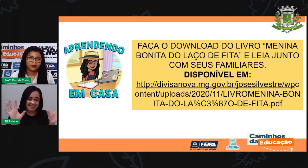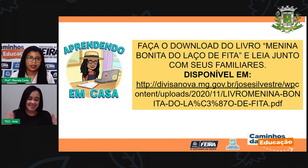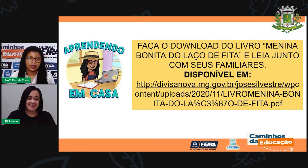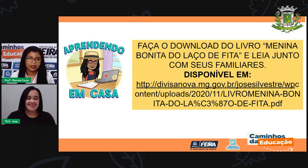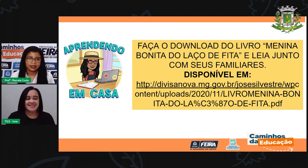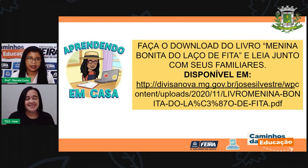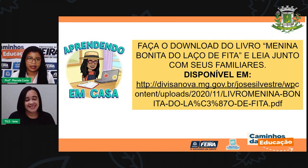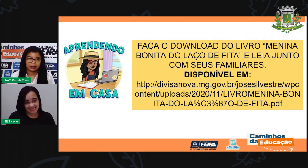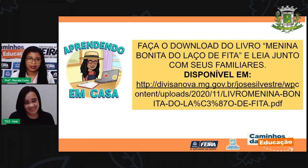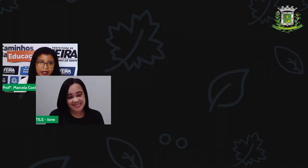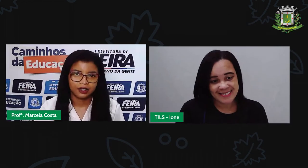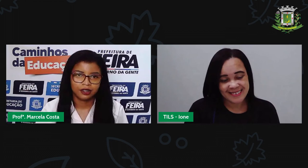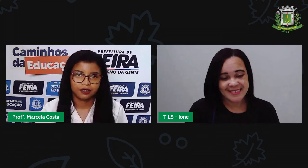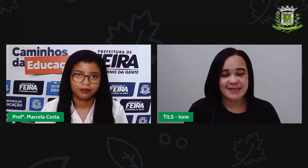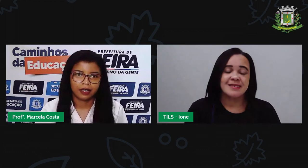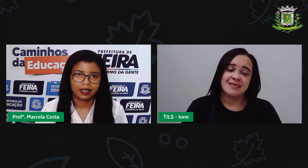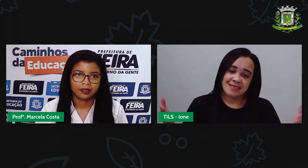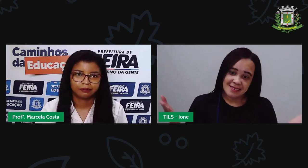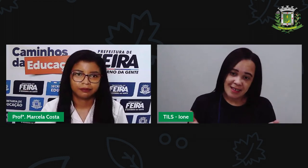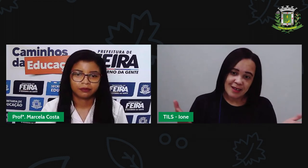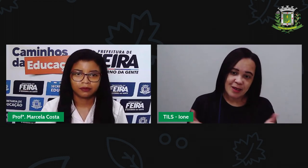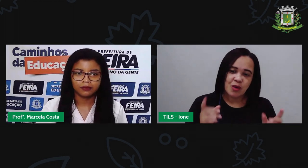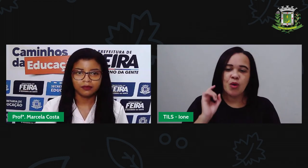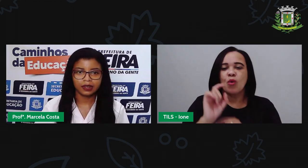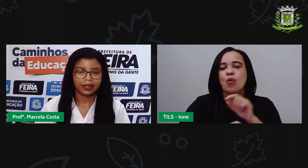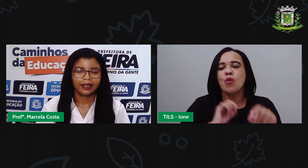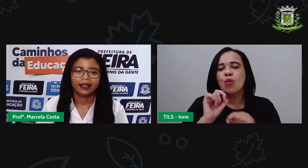Agora, criançada, a gente vai